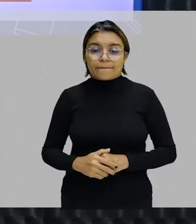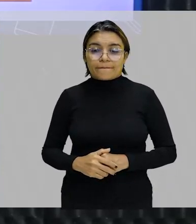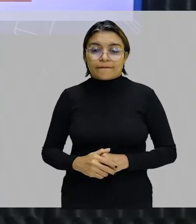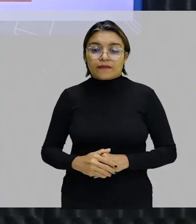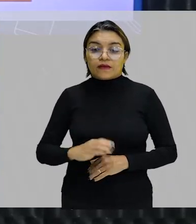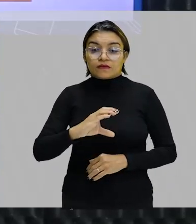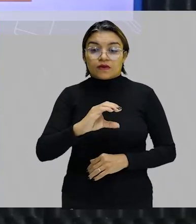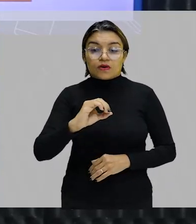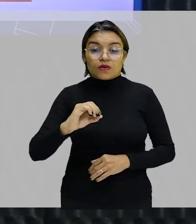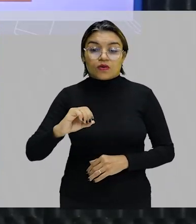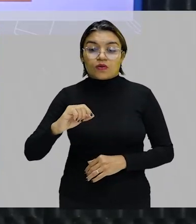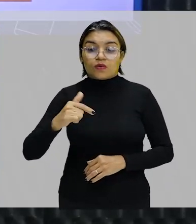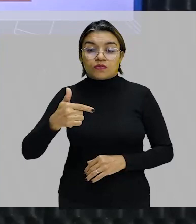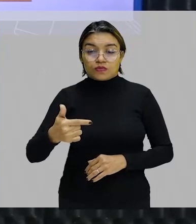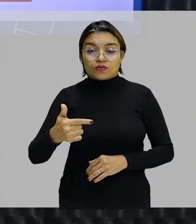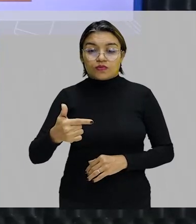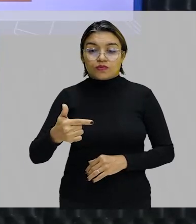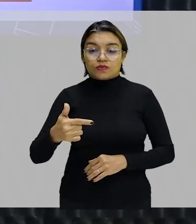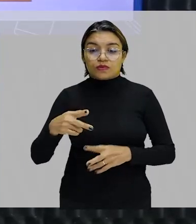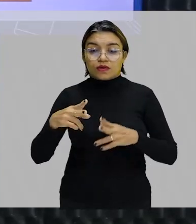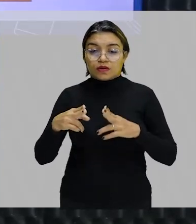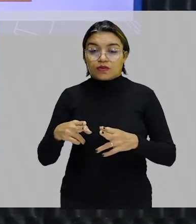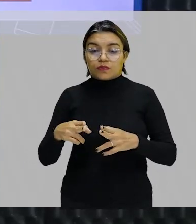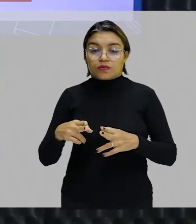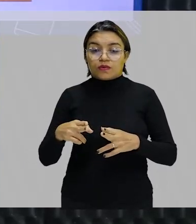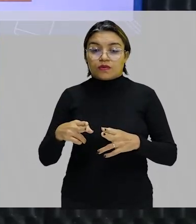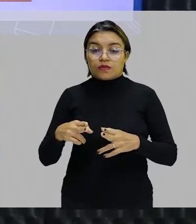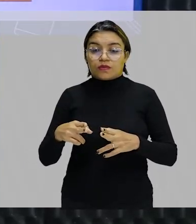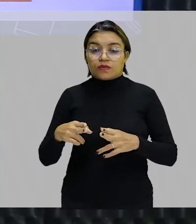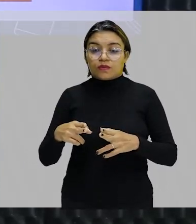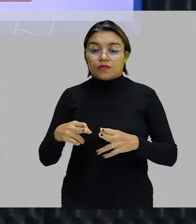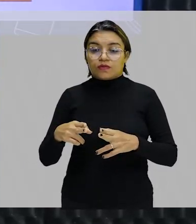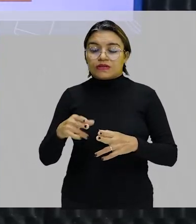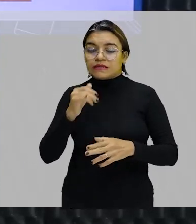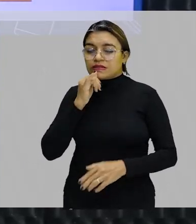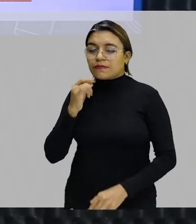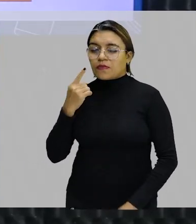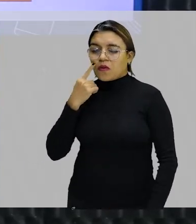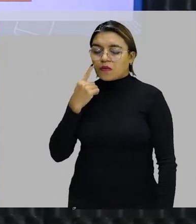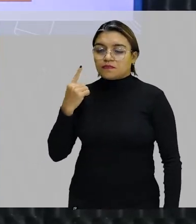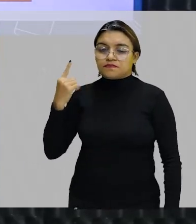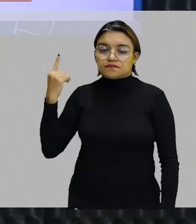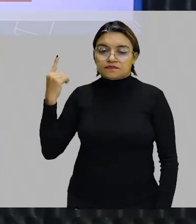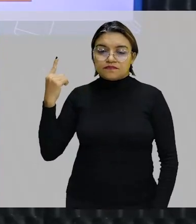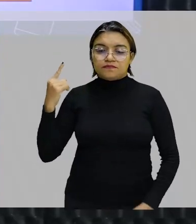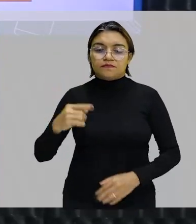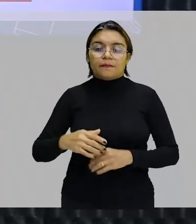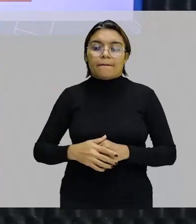16. 40 mais 16, 56, certo? Essa primeira linha, né,